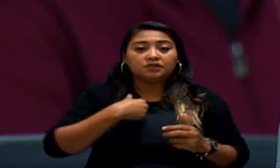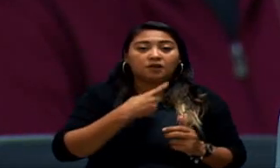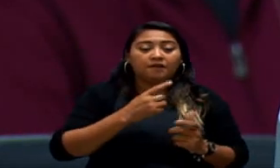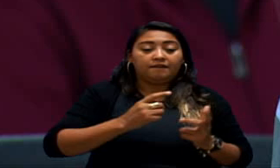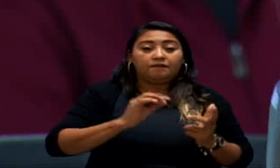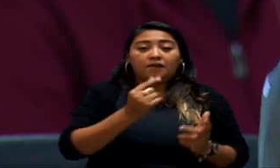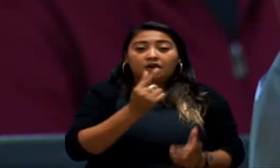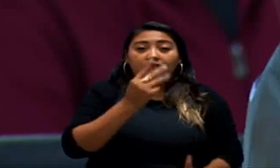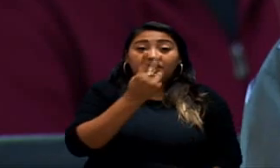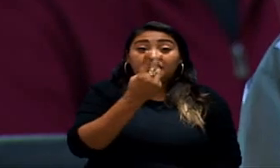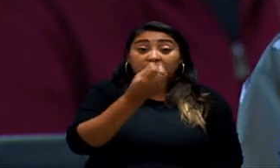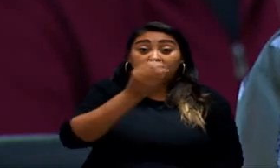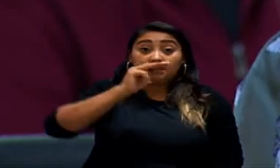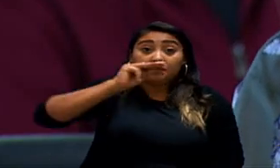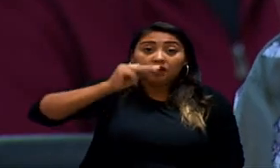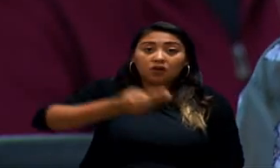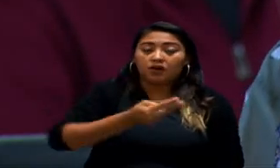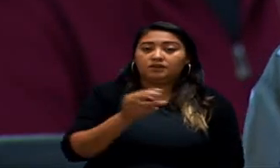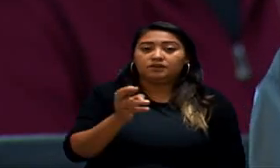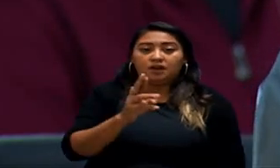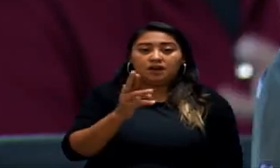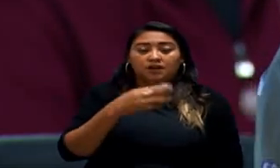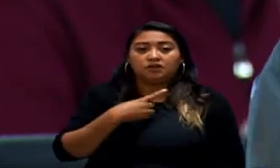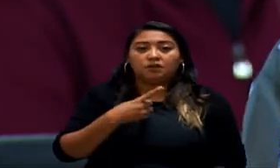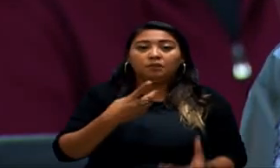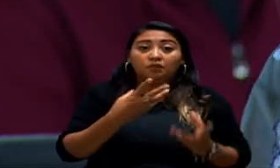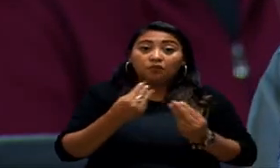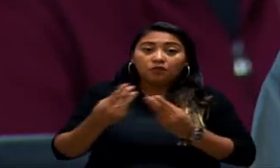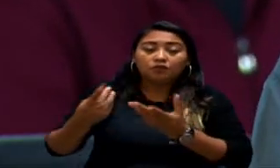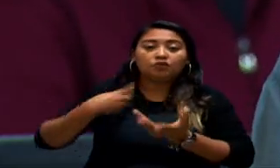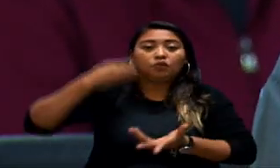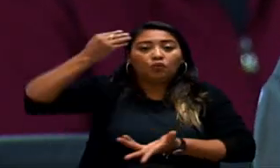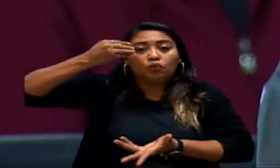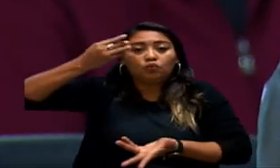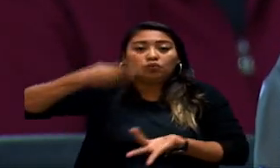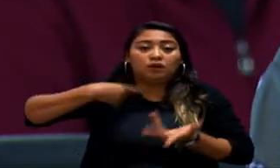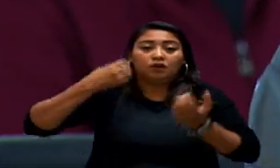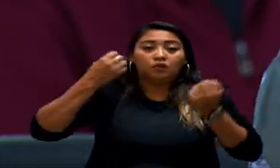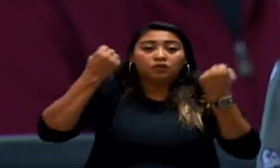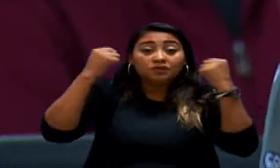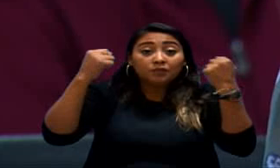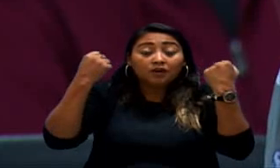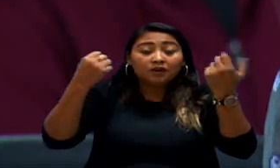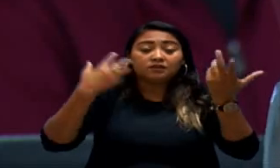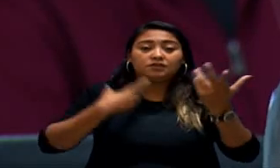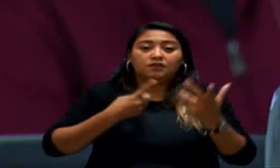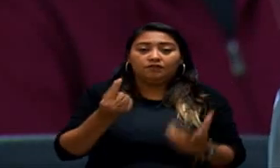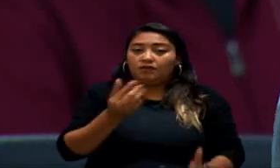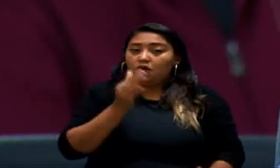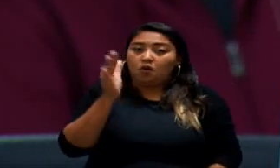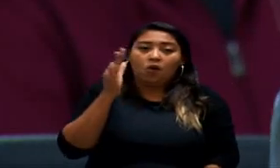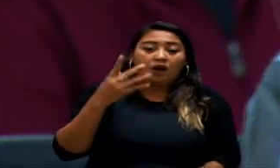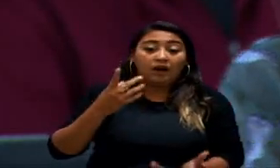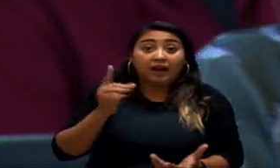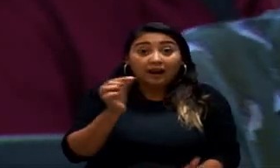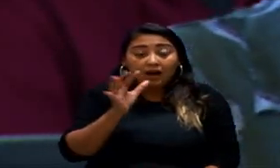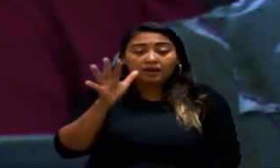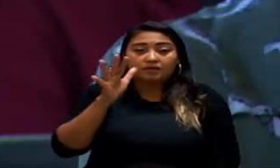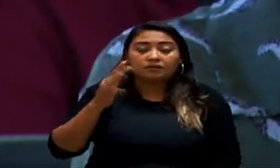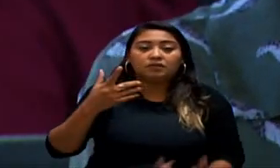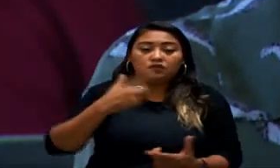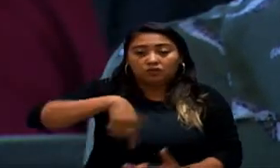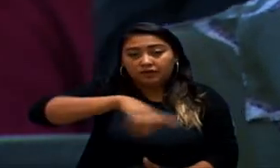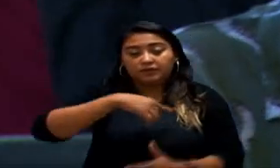de reais, maior do que muitas pastas da cultura, do esporte, então é um valor muito grande. Então, quando a gente